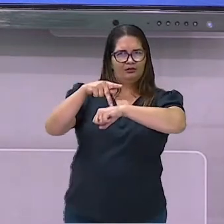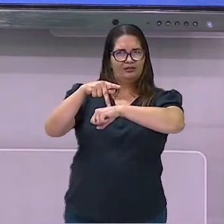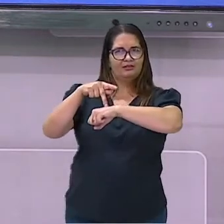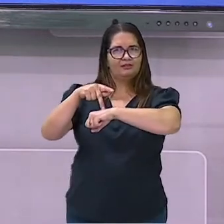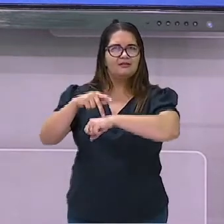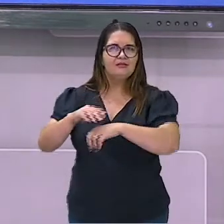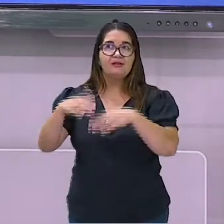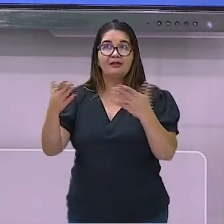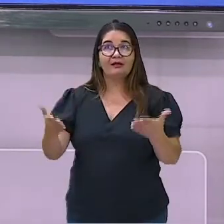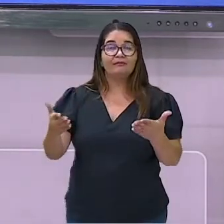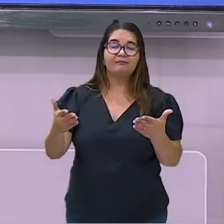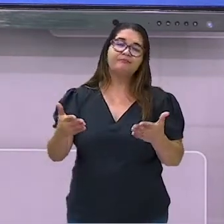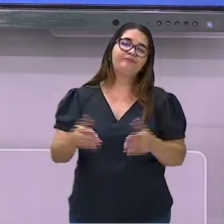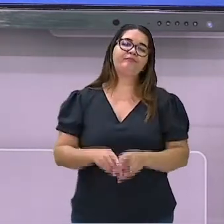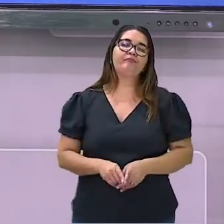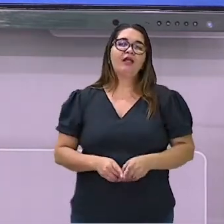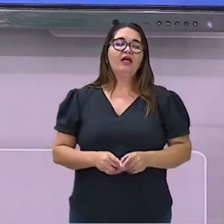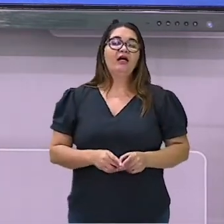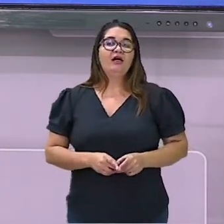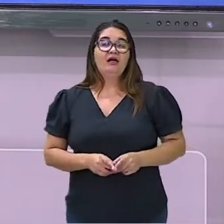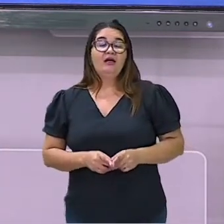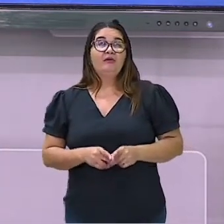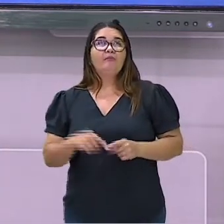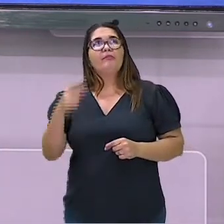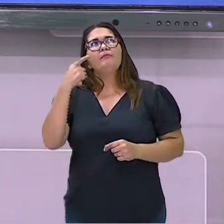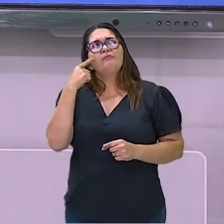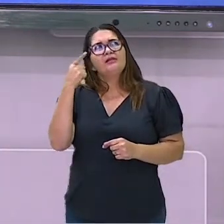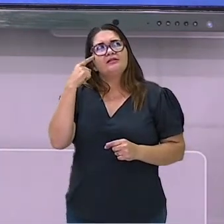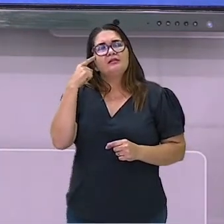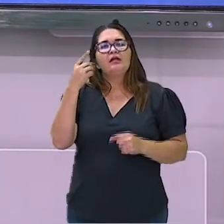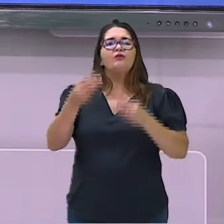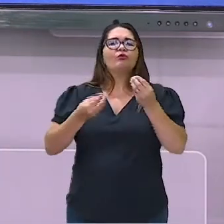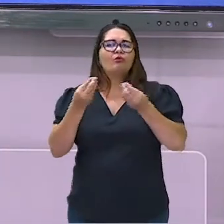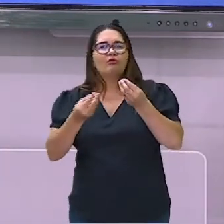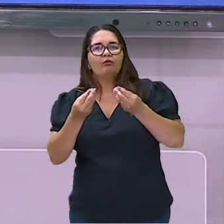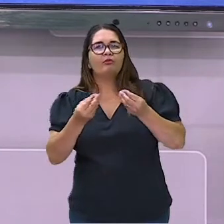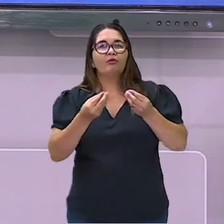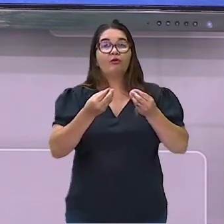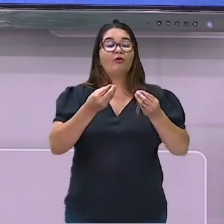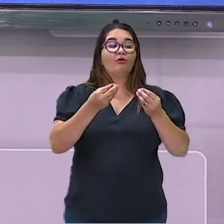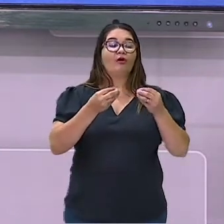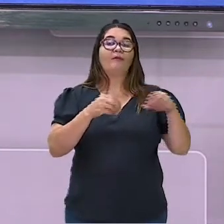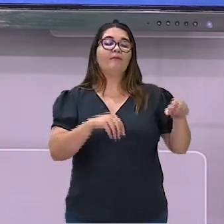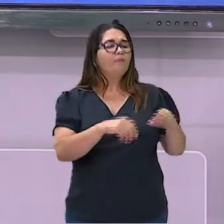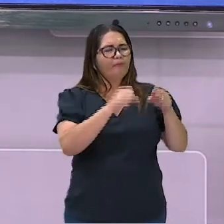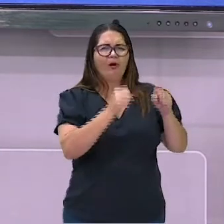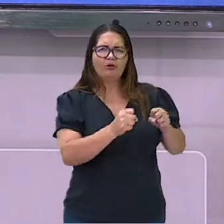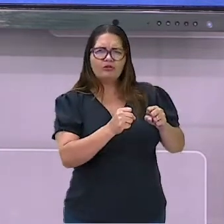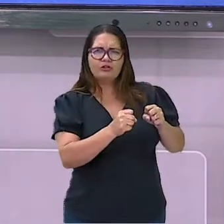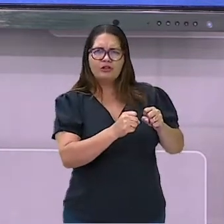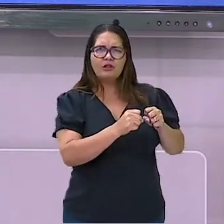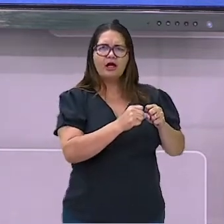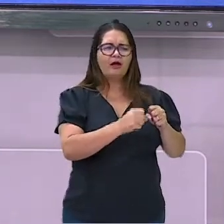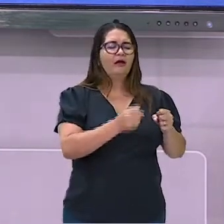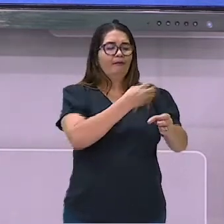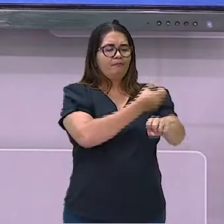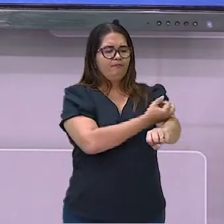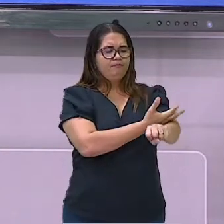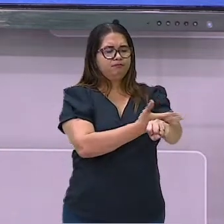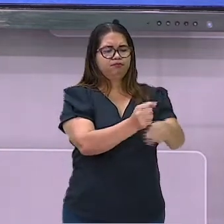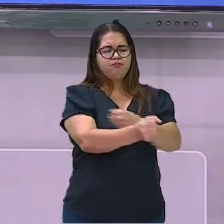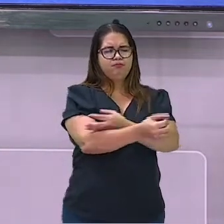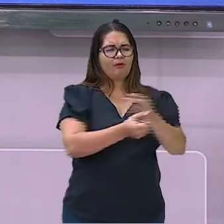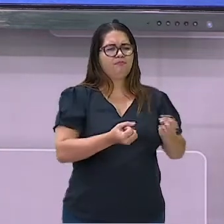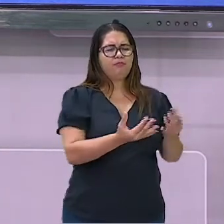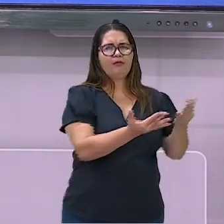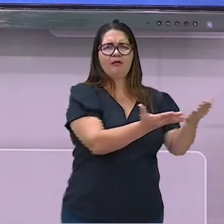aqui para consumir aqui. Mas o que interessava para Portugal era a cana-de-açúcar, somente.